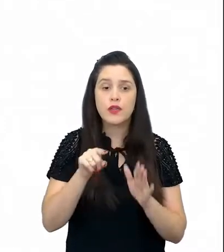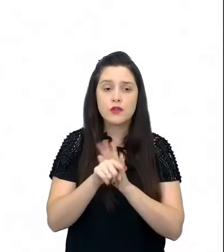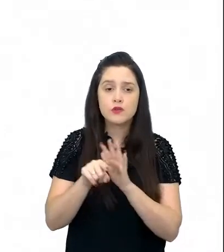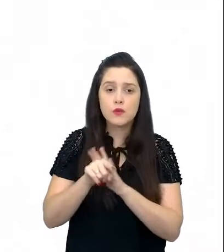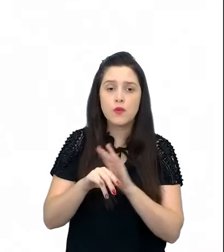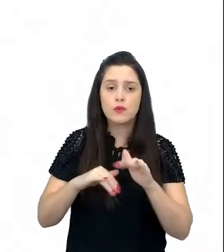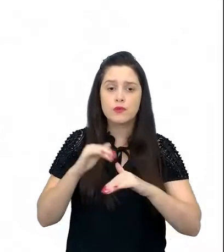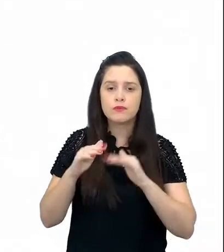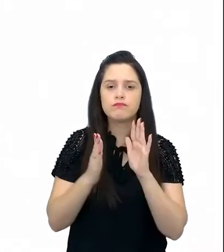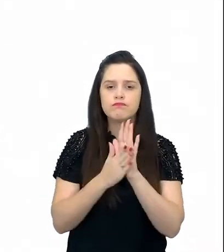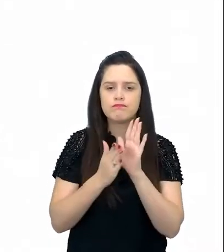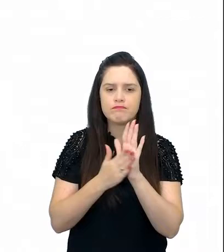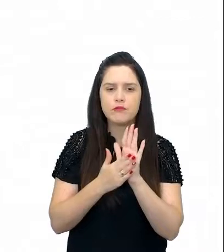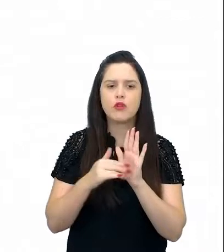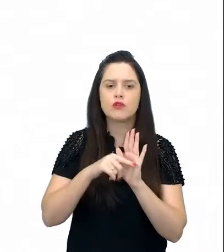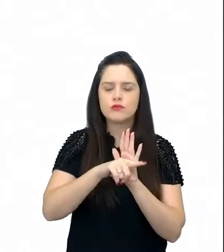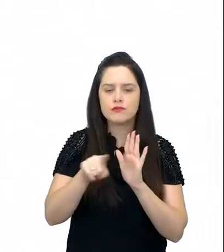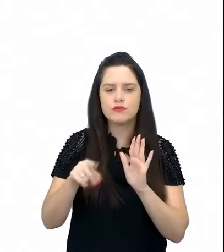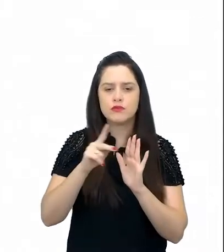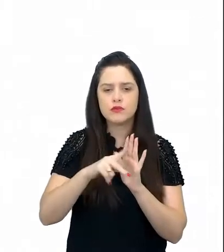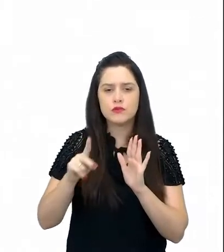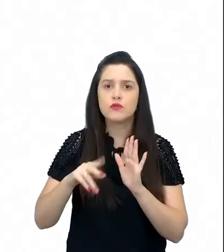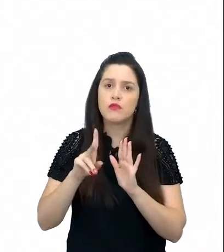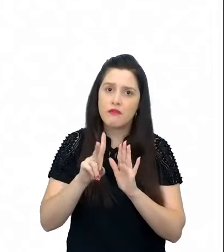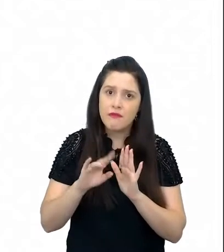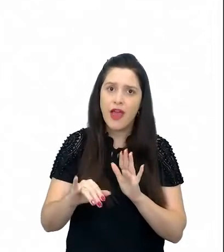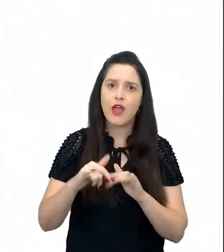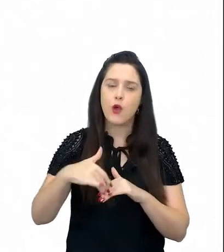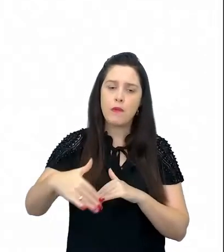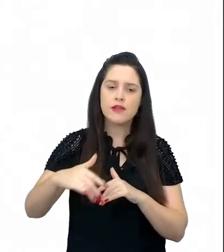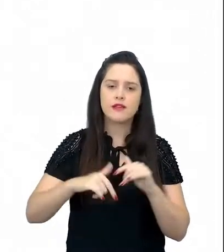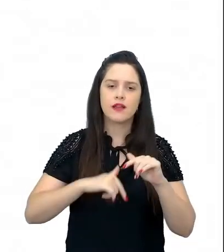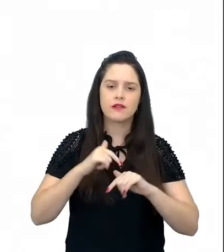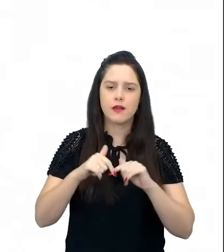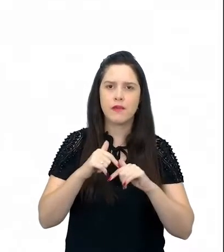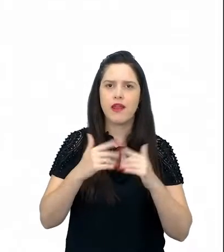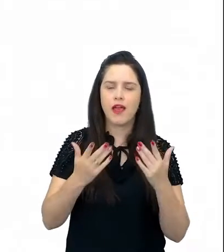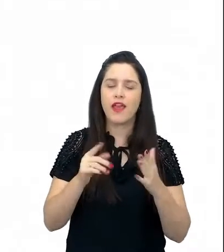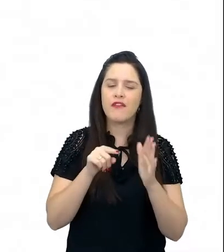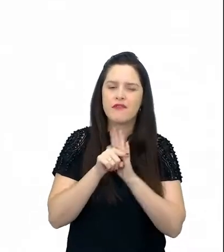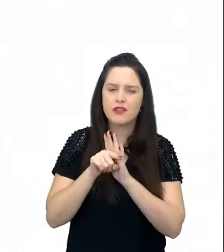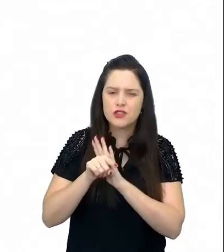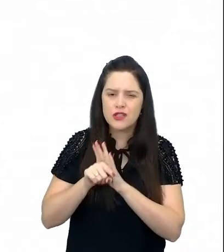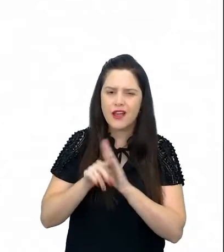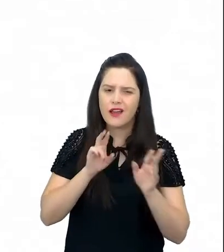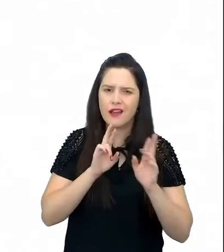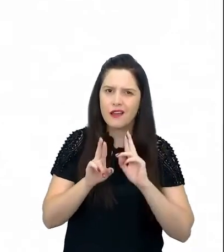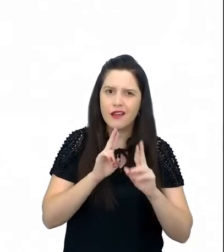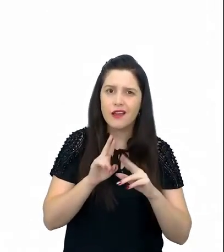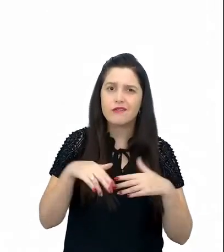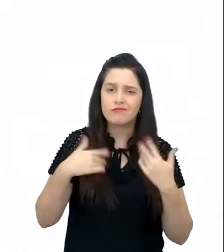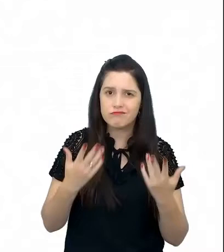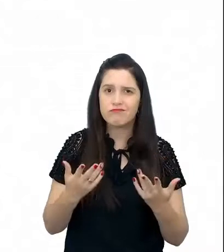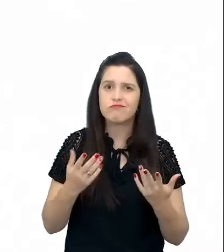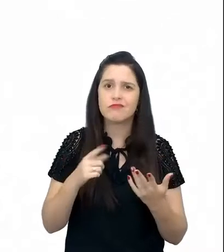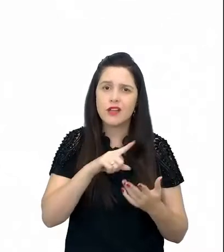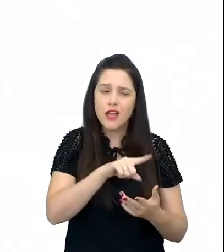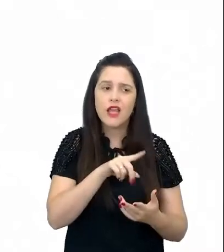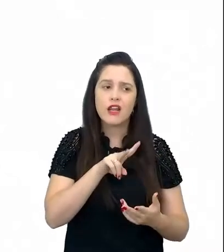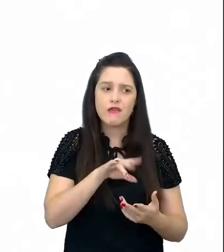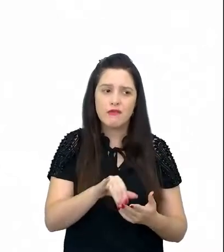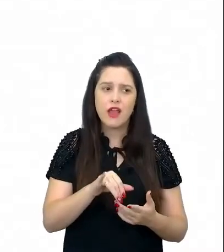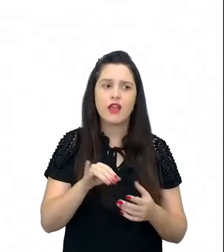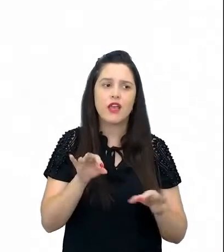os caminhos que deve ser feito, então o professor vai começar a trabalhar com ele, vai investigar essas questões, esses procedimentos, e ele vai fazer